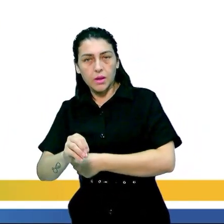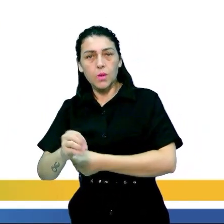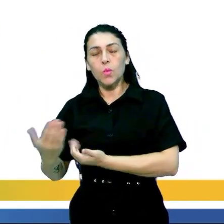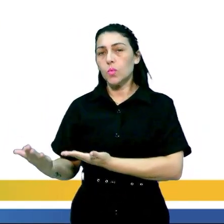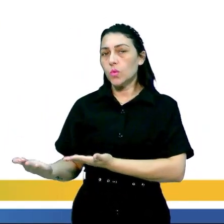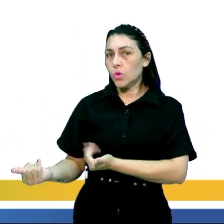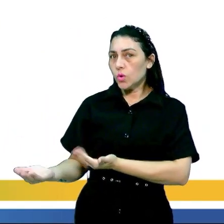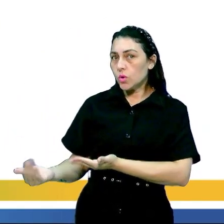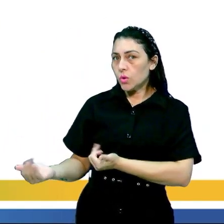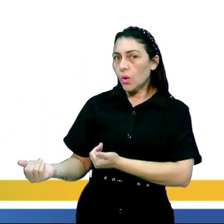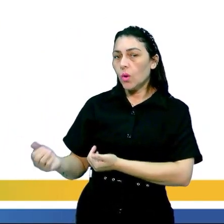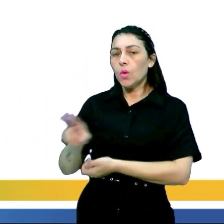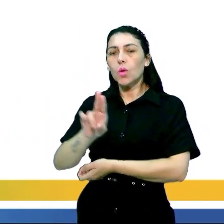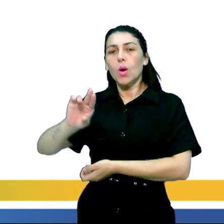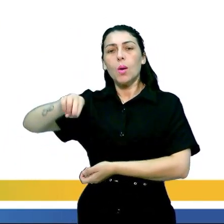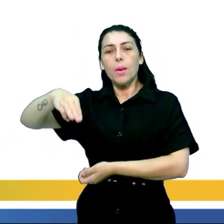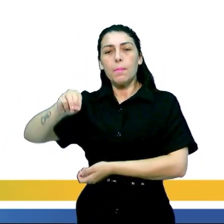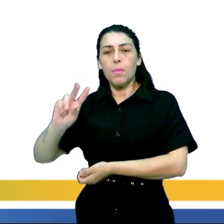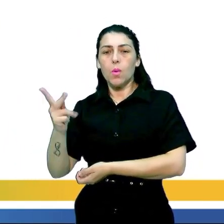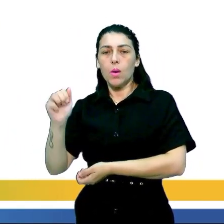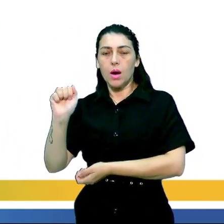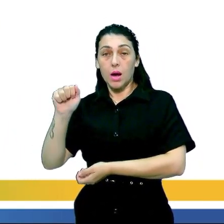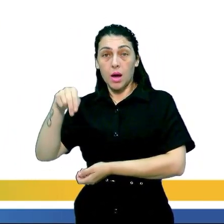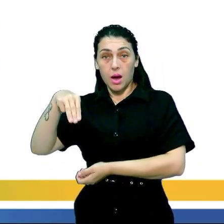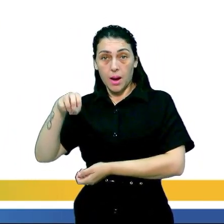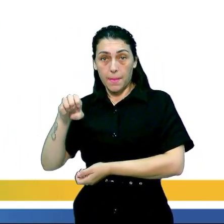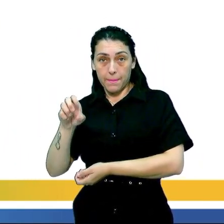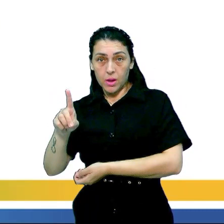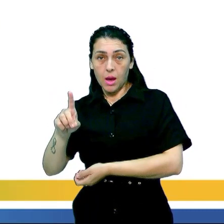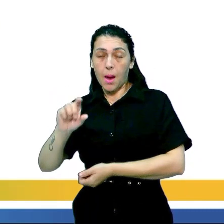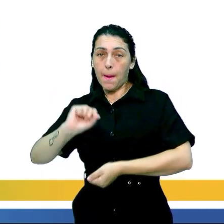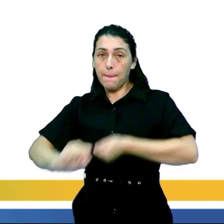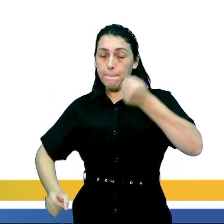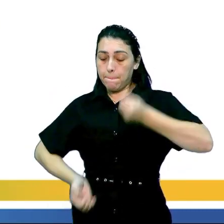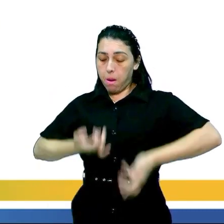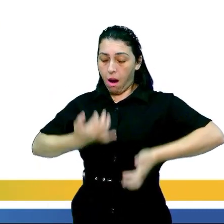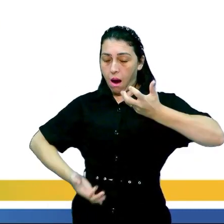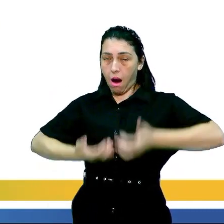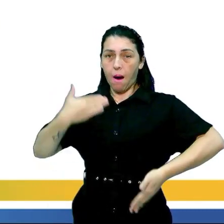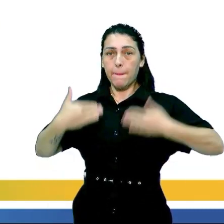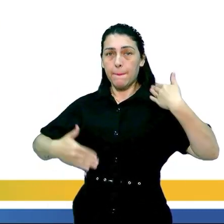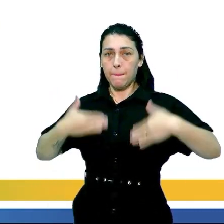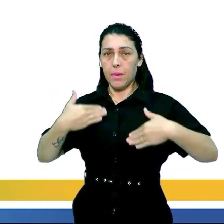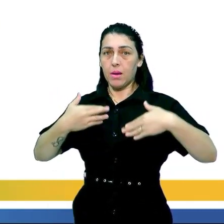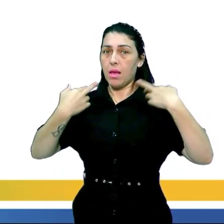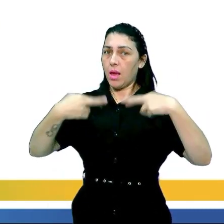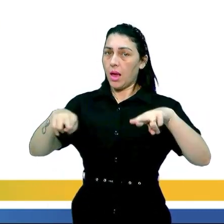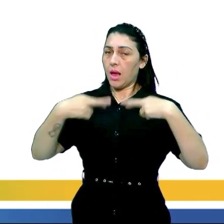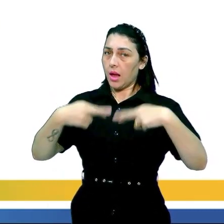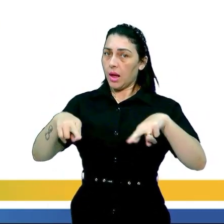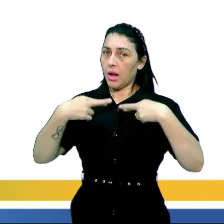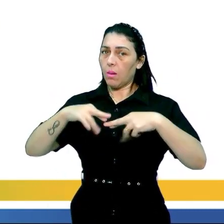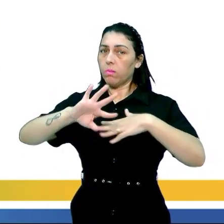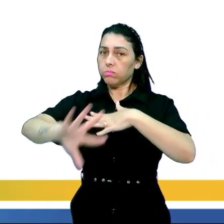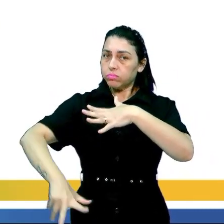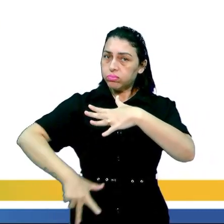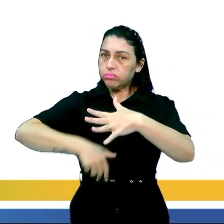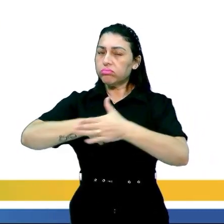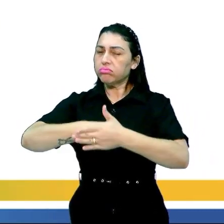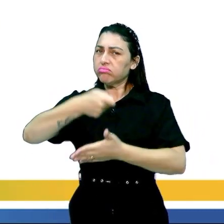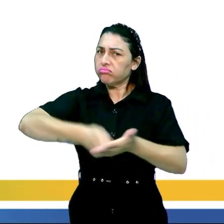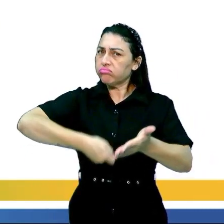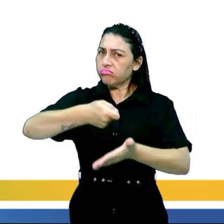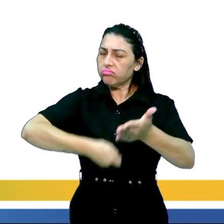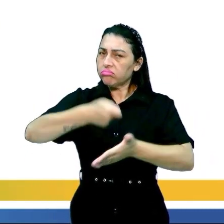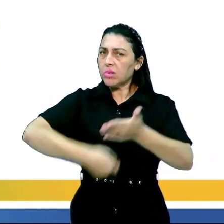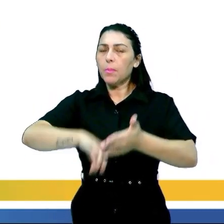o jovem tunisiano Mohamed Bouazizi ateou fogo no próprio corpo em forma de protesto à corrupção, à